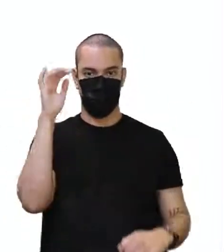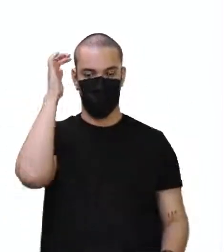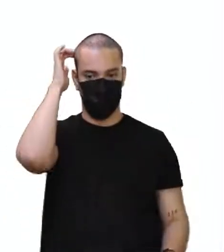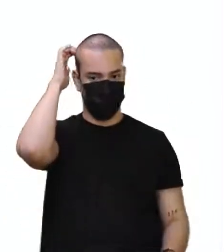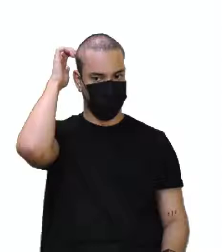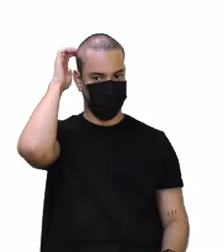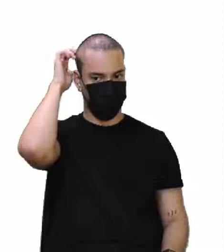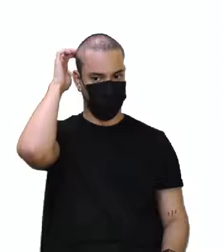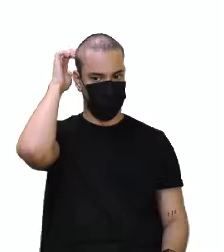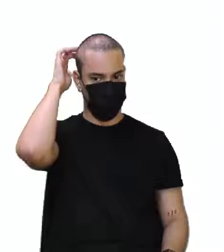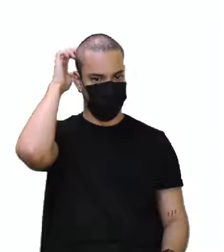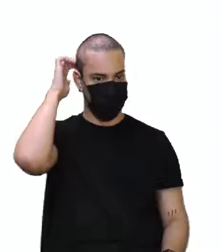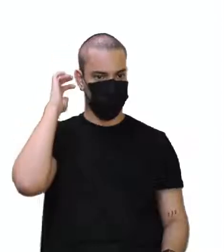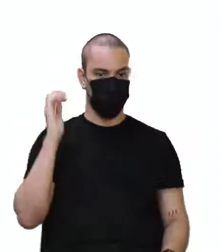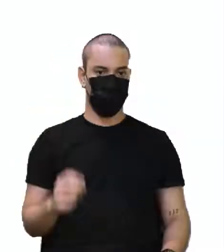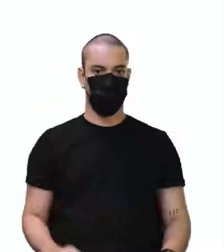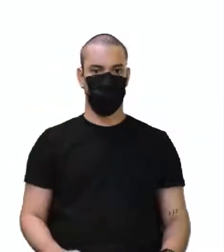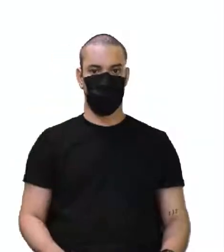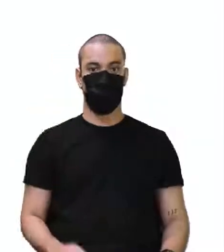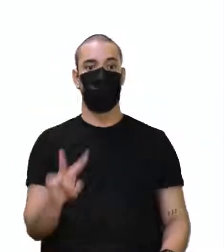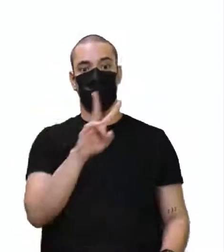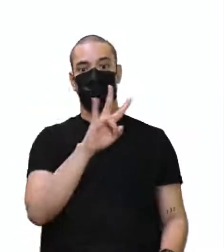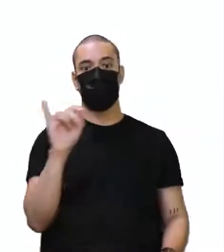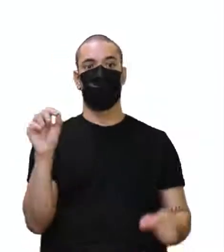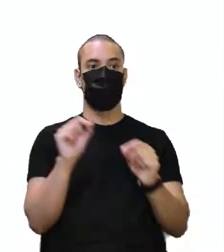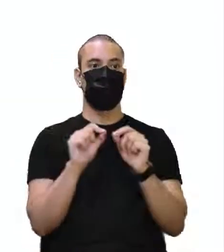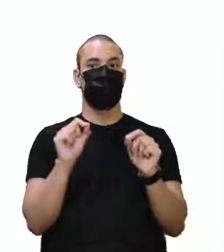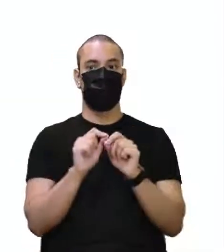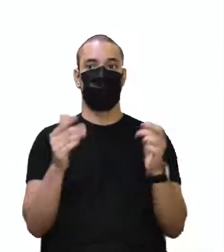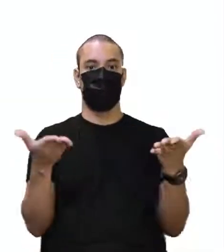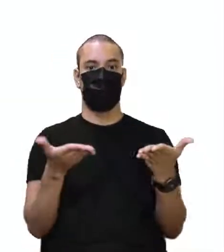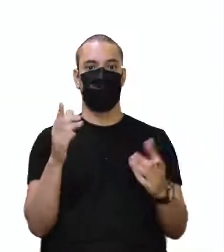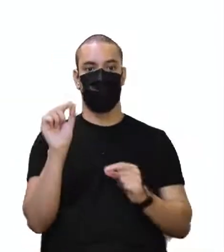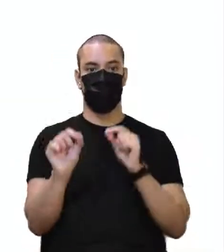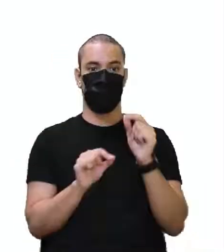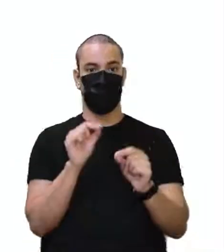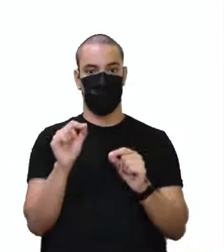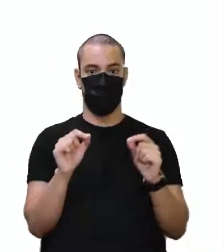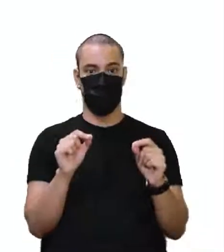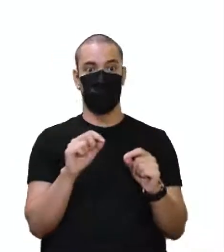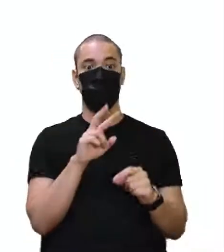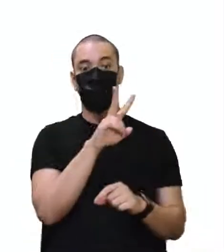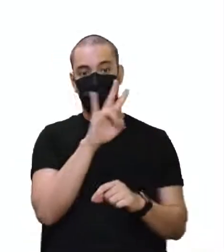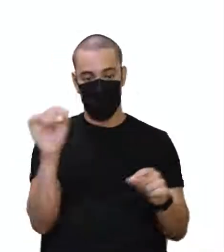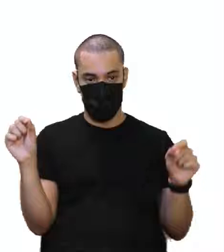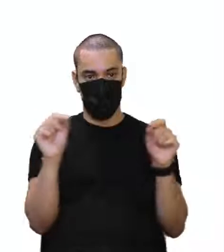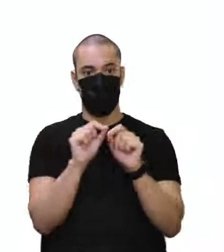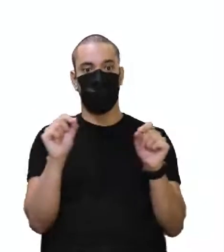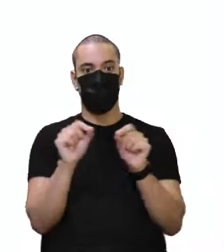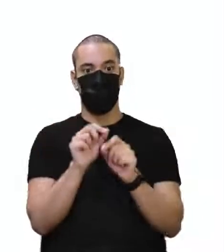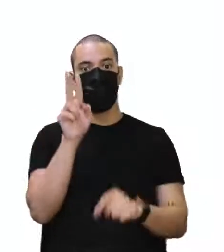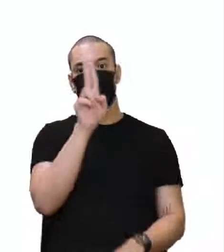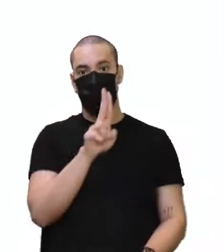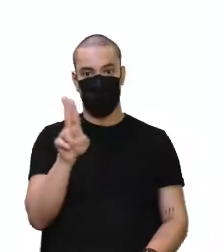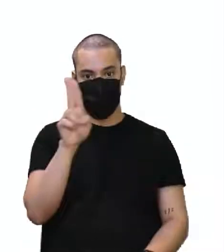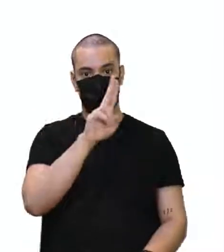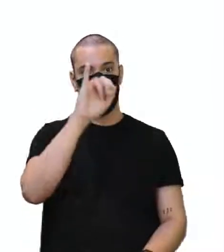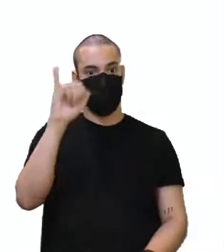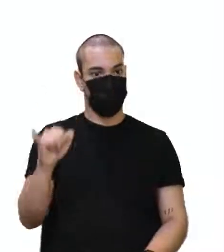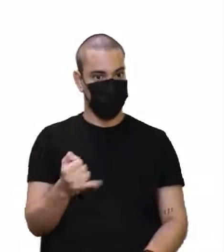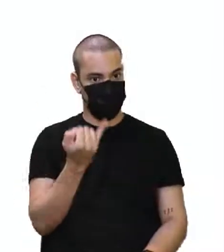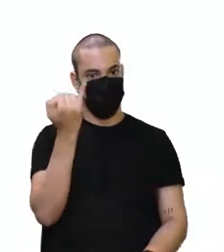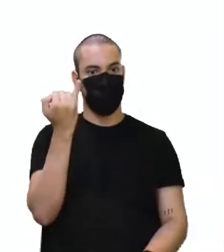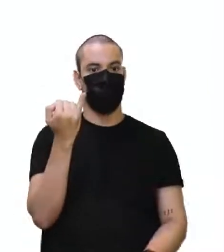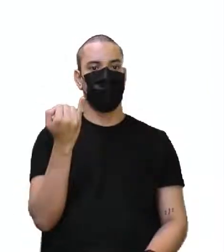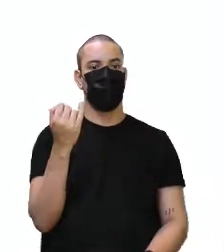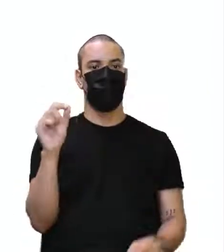bom? Dando continuidade, ele vai fazer agora o cruzamento, usando o quadro do Piné,